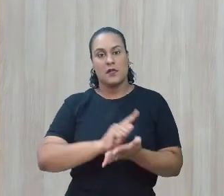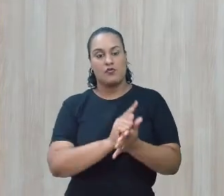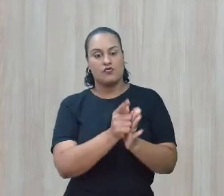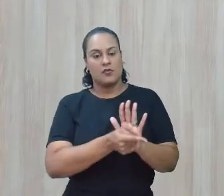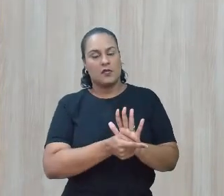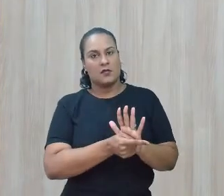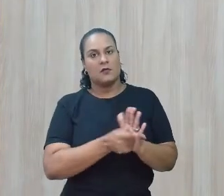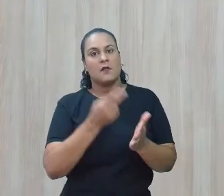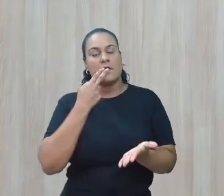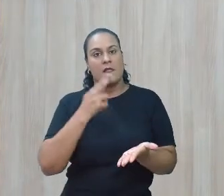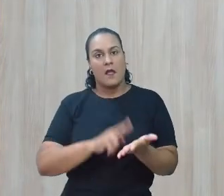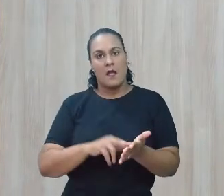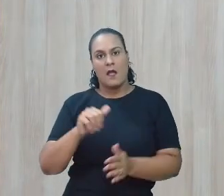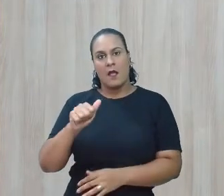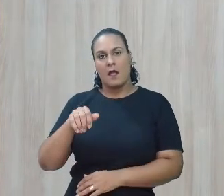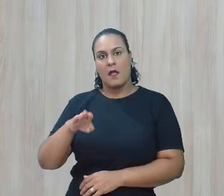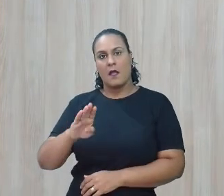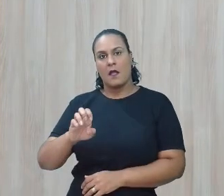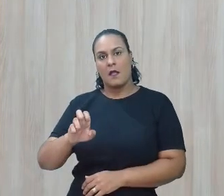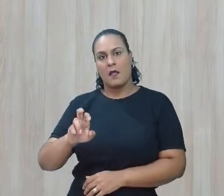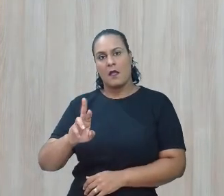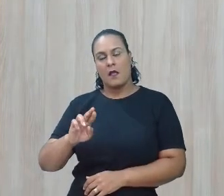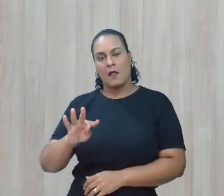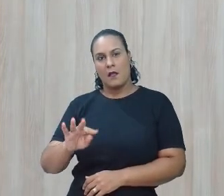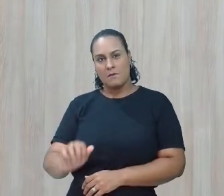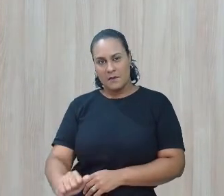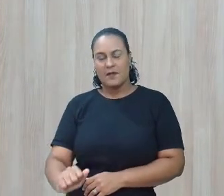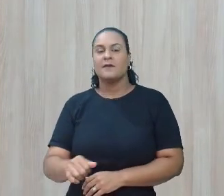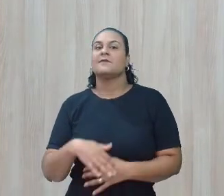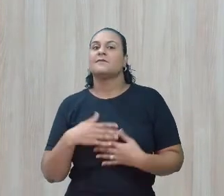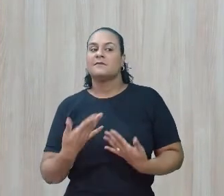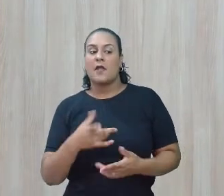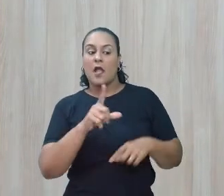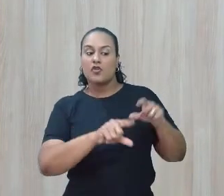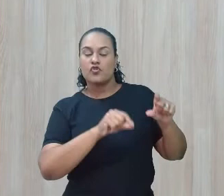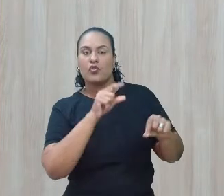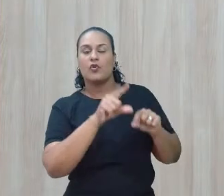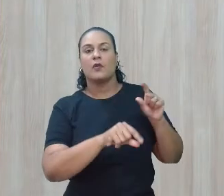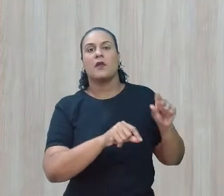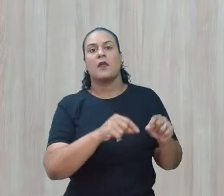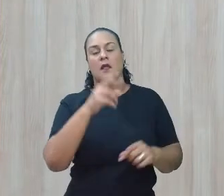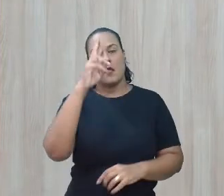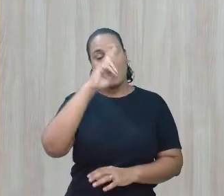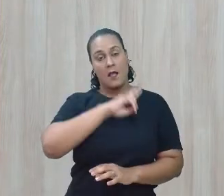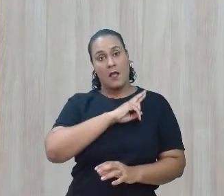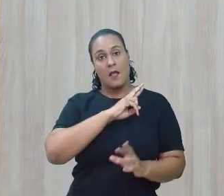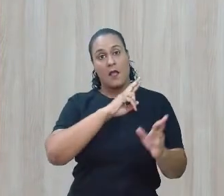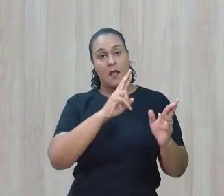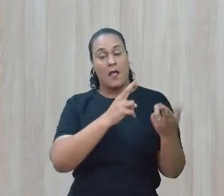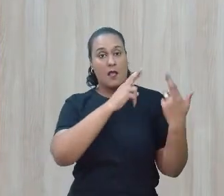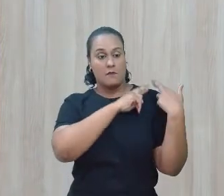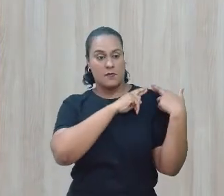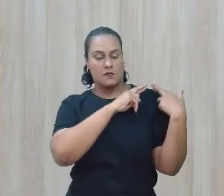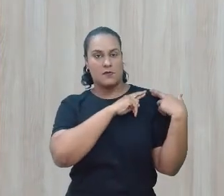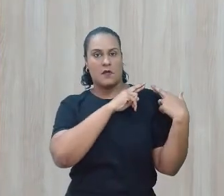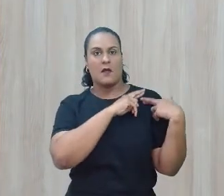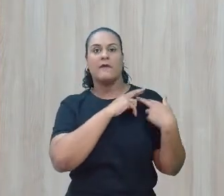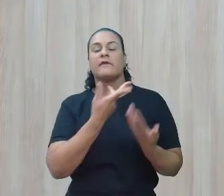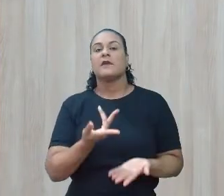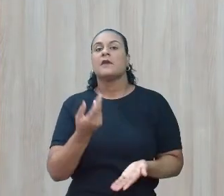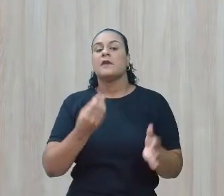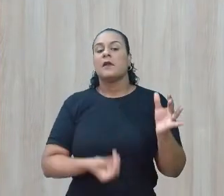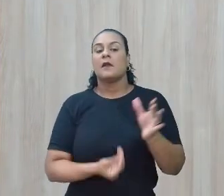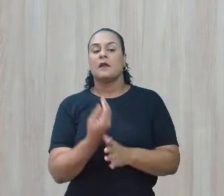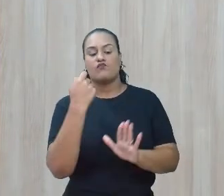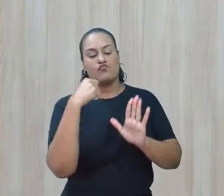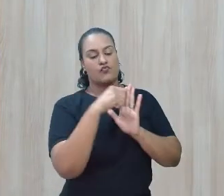selecionar representantes, redigir a carta, e essa carta ela vai ser uma carta aberta porque ela vai ser, geralmente ela